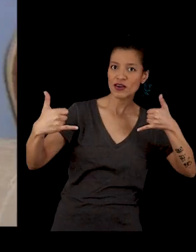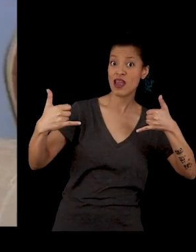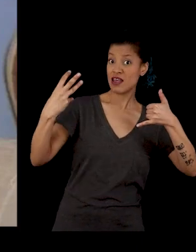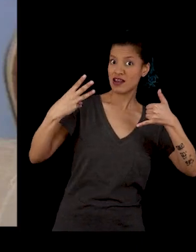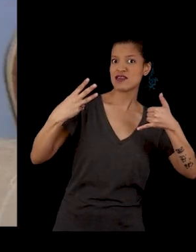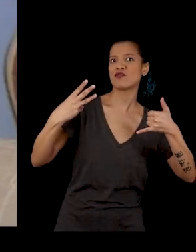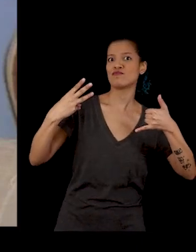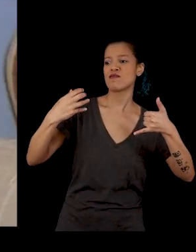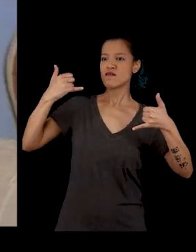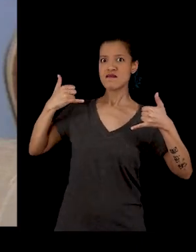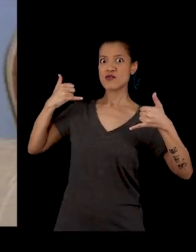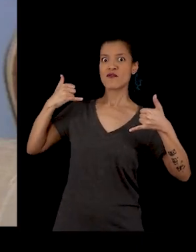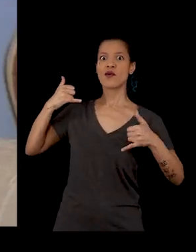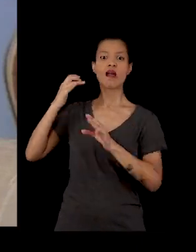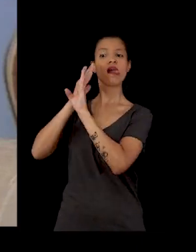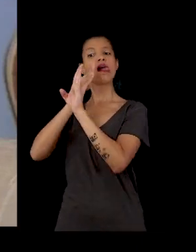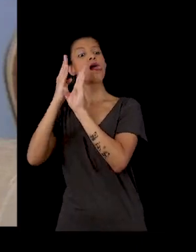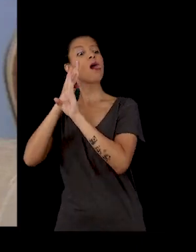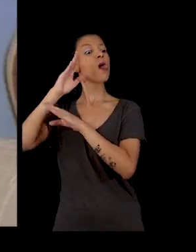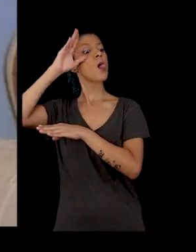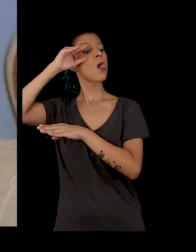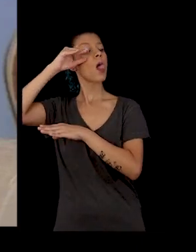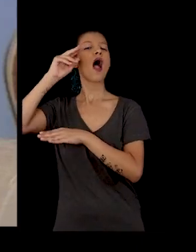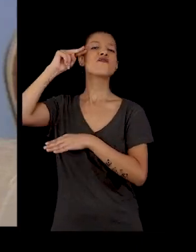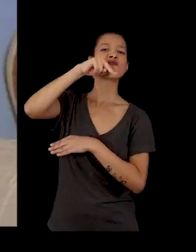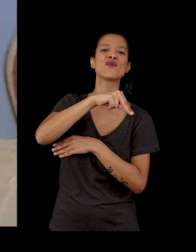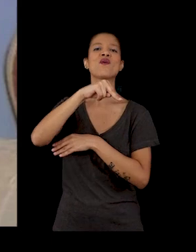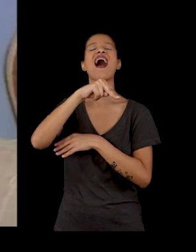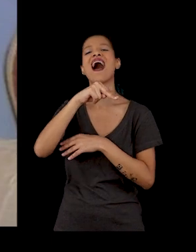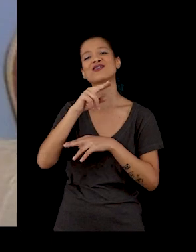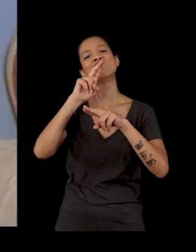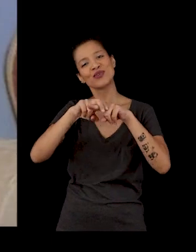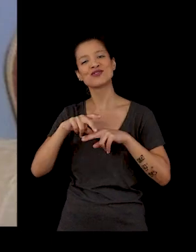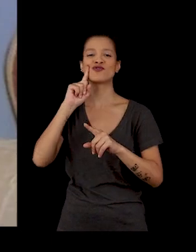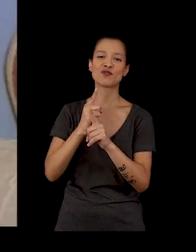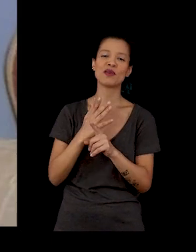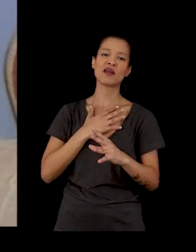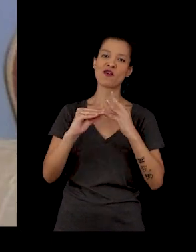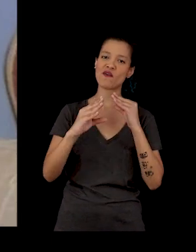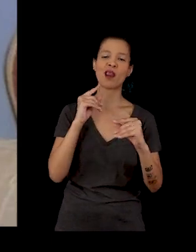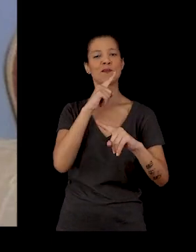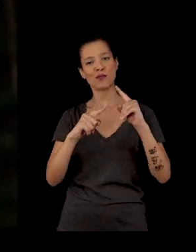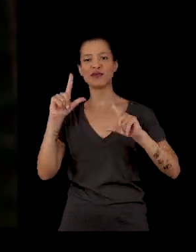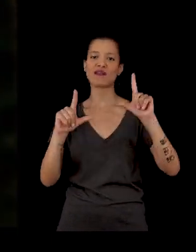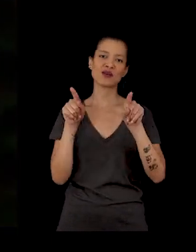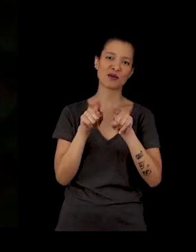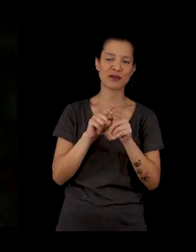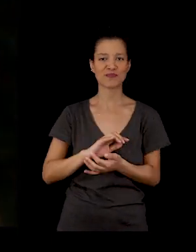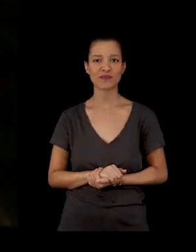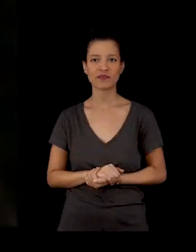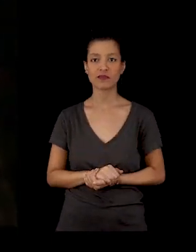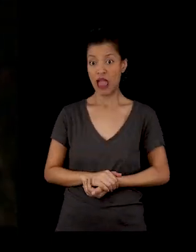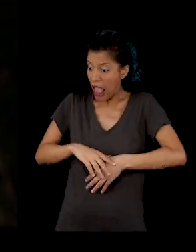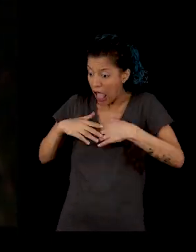entre mim e Nelson Werneck Sodré. Então descobriu-se a razão da proibição da novela na televisão. Foi essa aí. Agora,